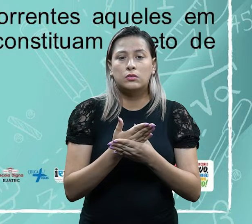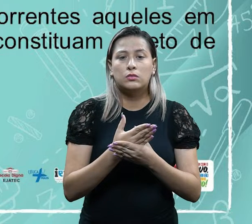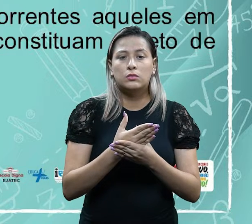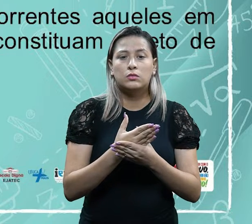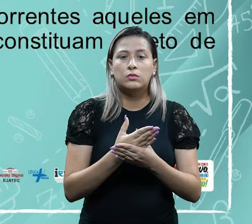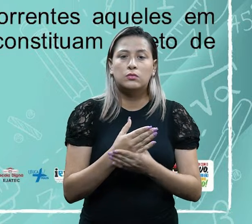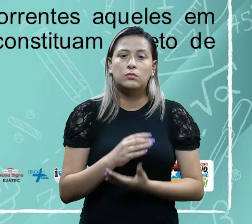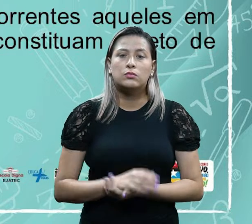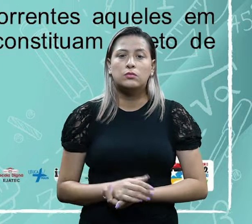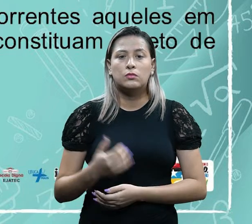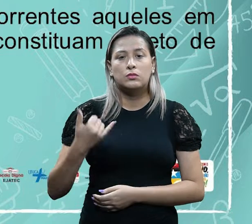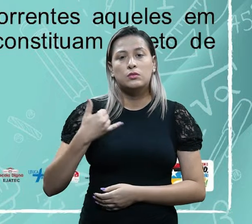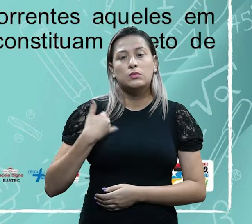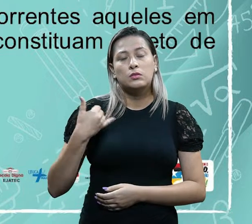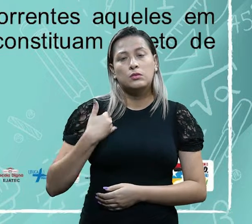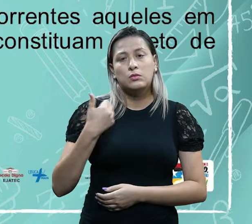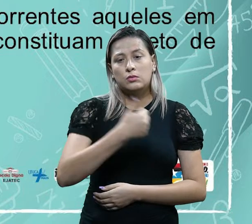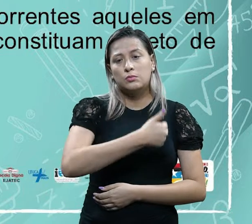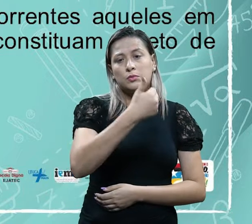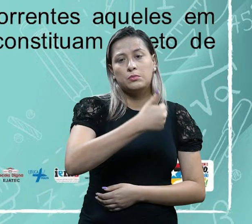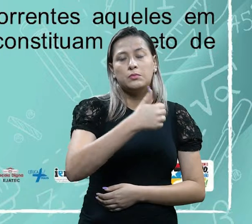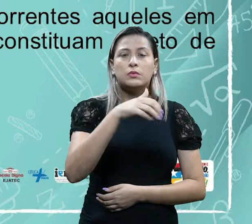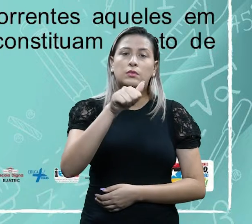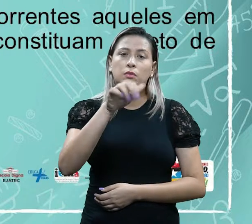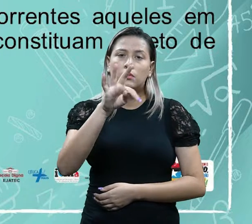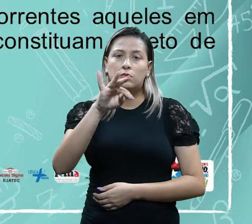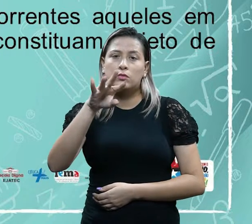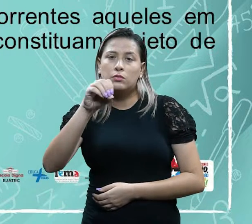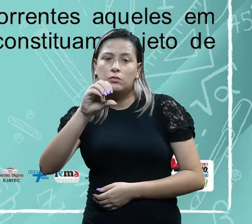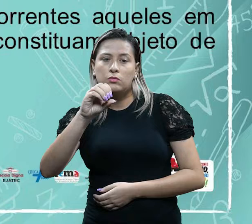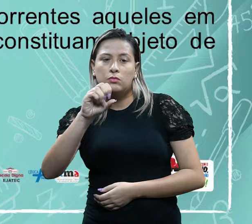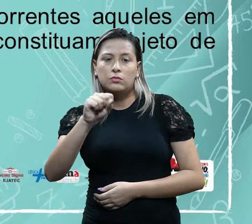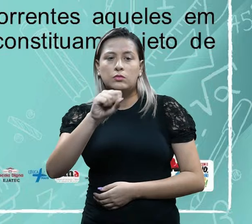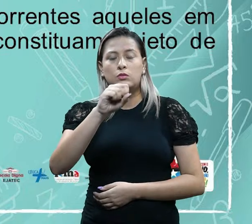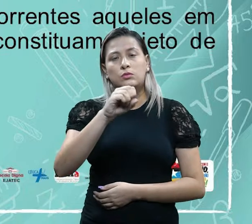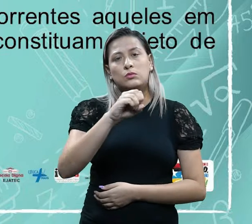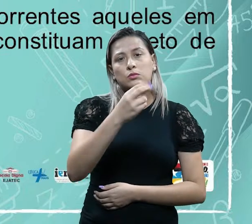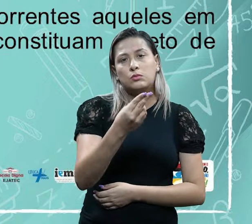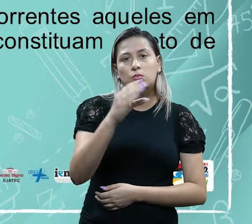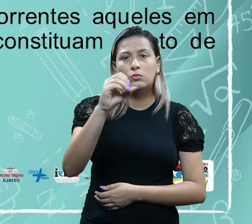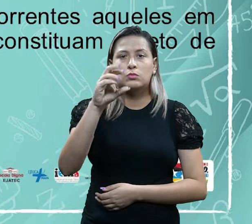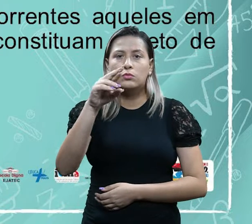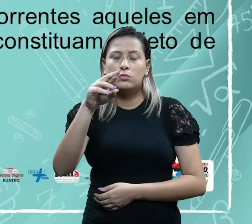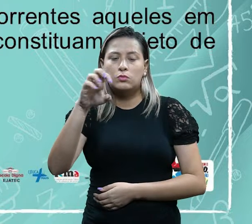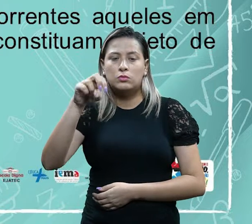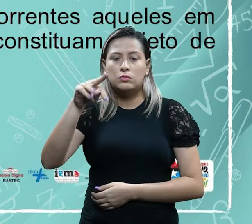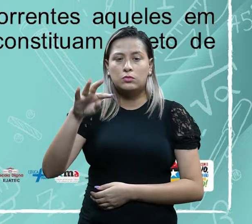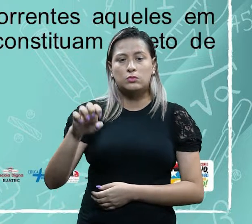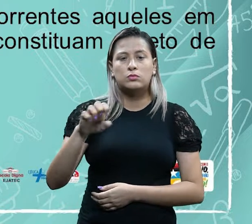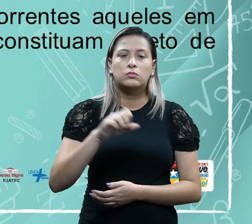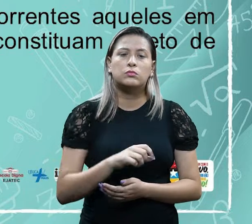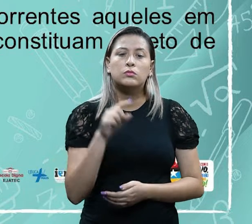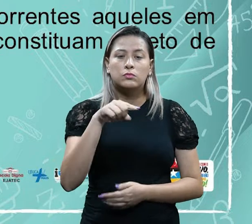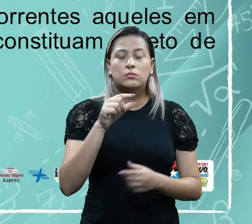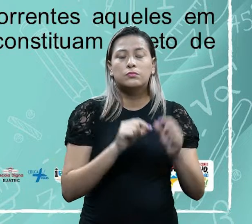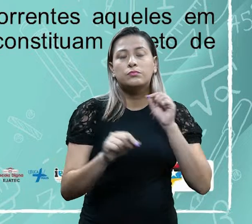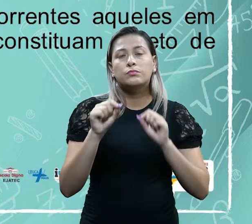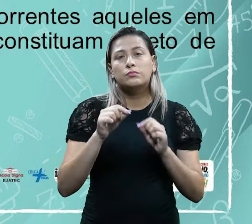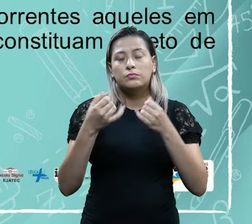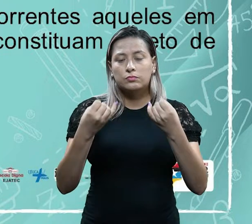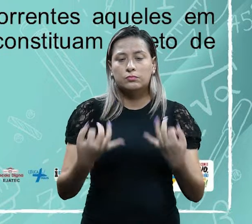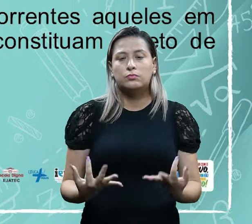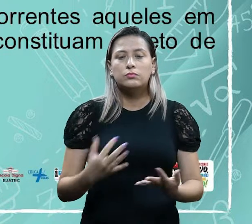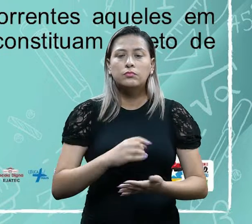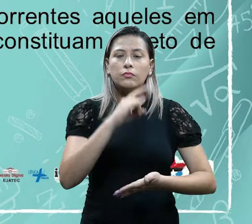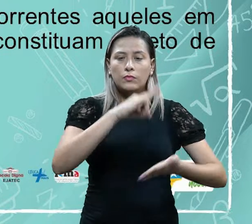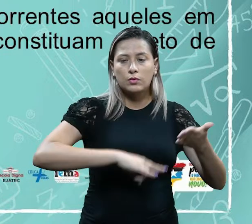primeira idade ou arquivos ativos, também como são chamados. Lá no artigo 8º, no parágrafo 1º, ele diz que